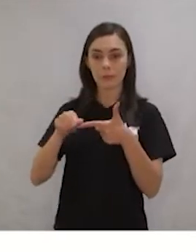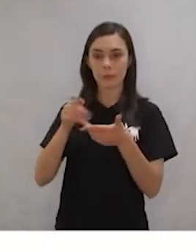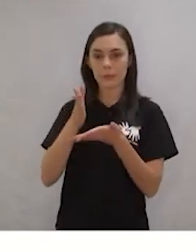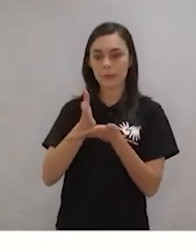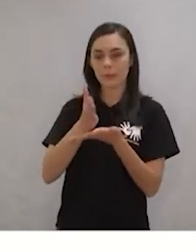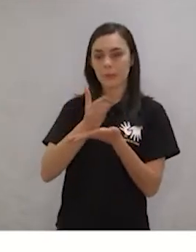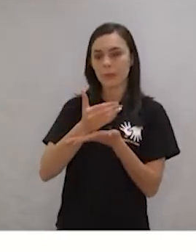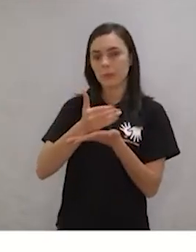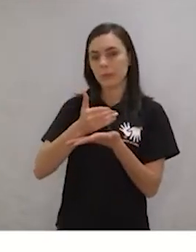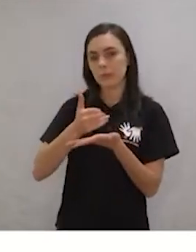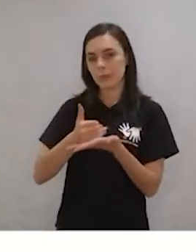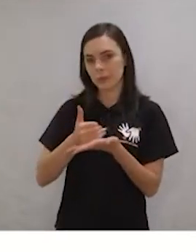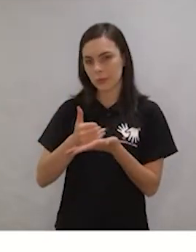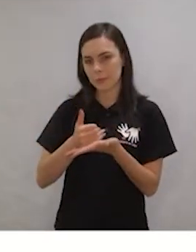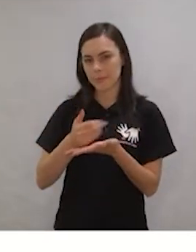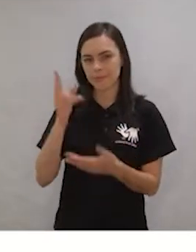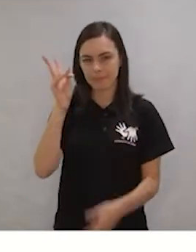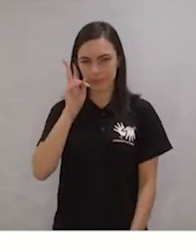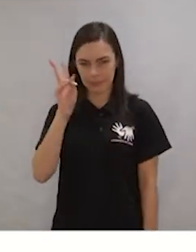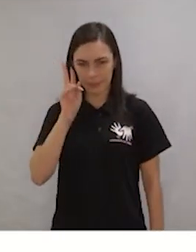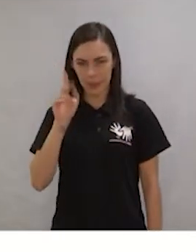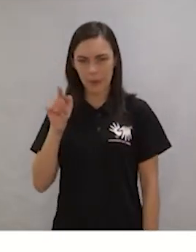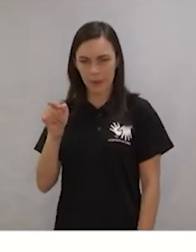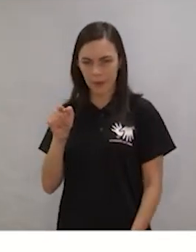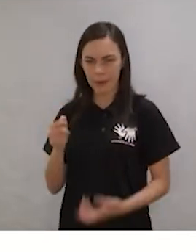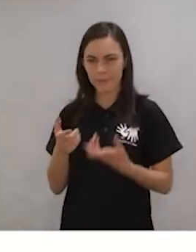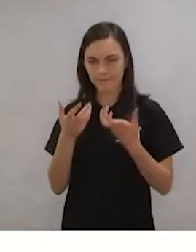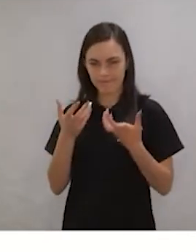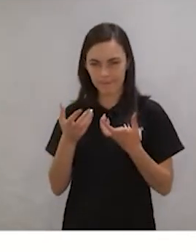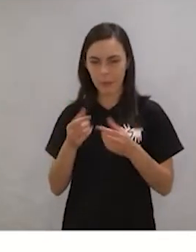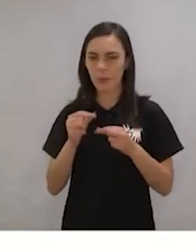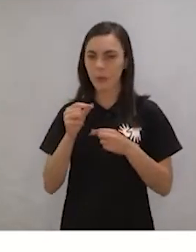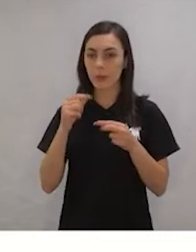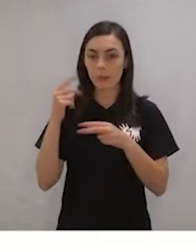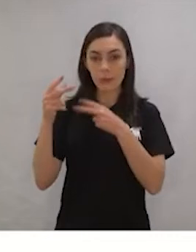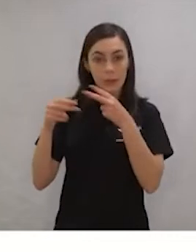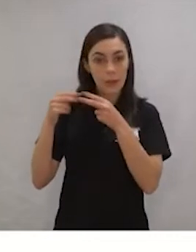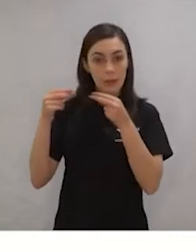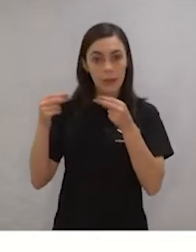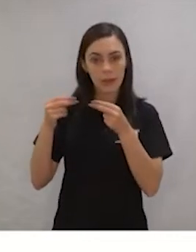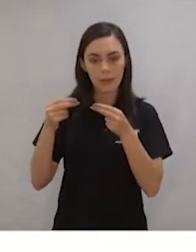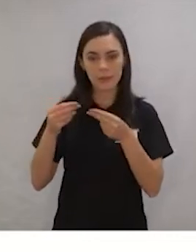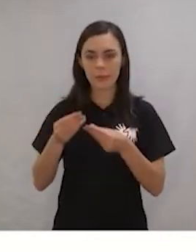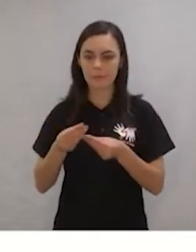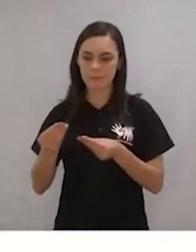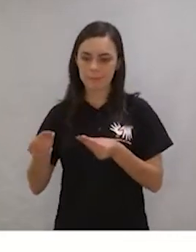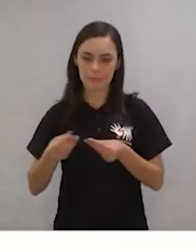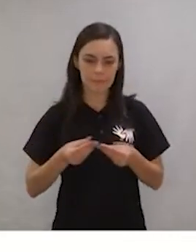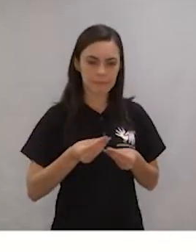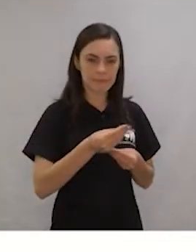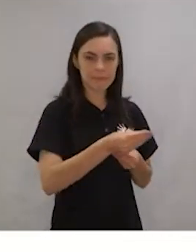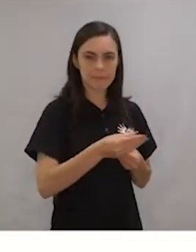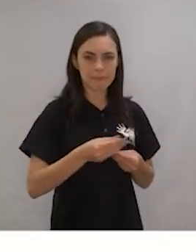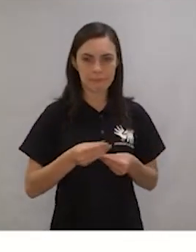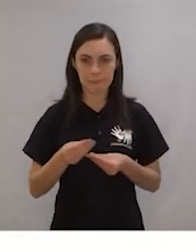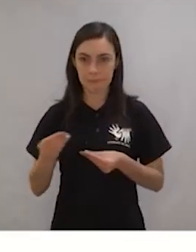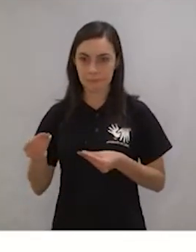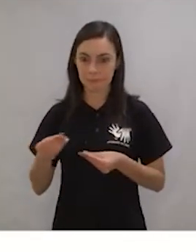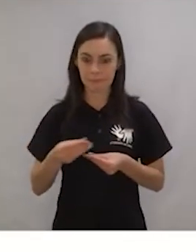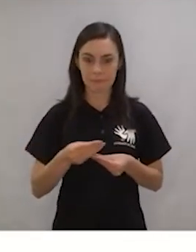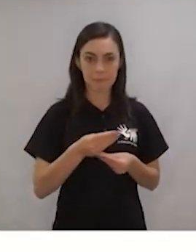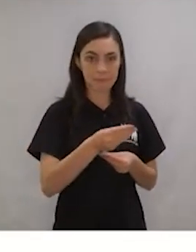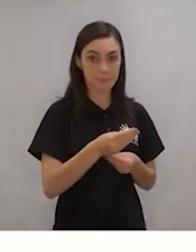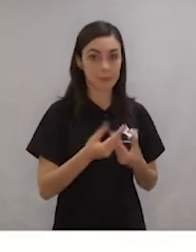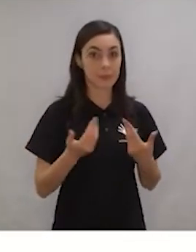vou distribuir, que é o que a Laura quer fazer, os lacinhos por Laura e